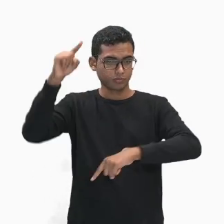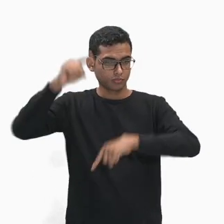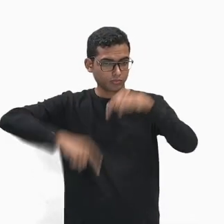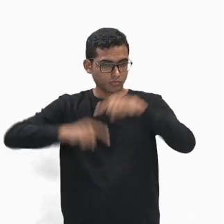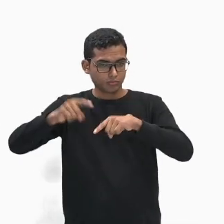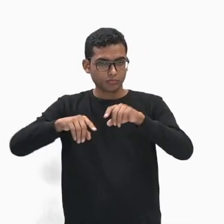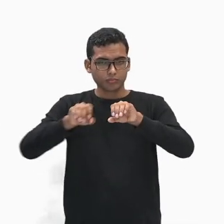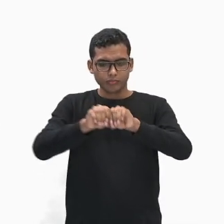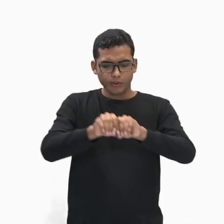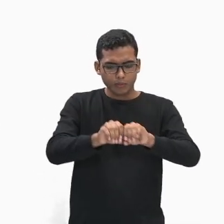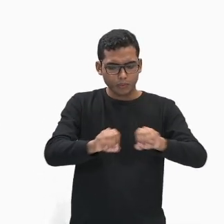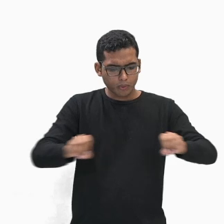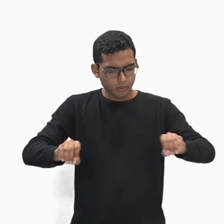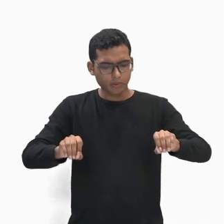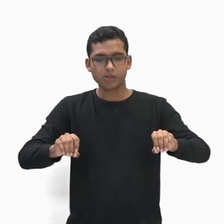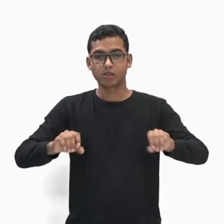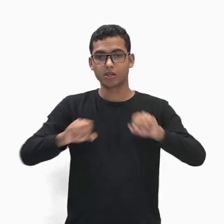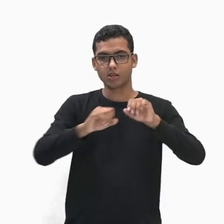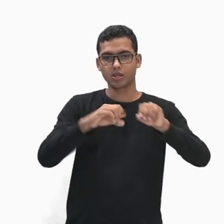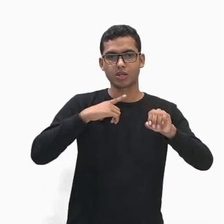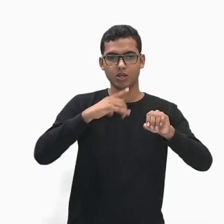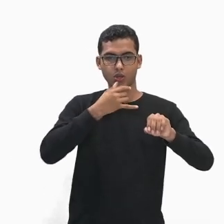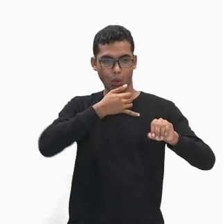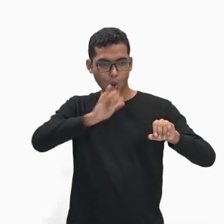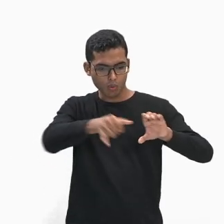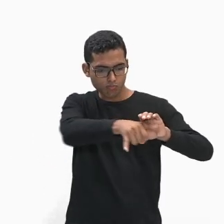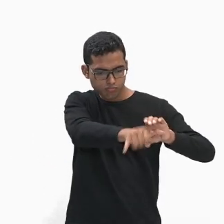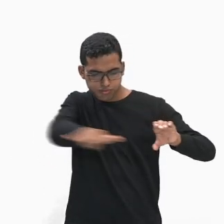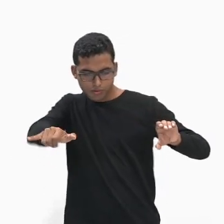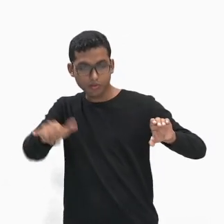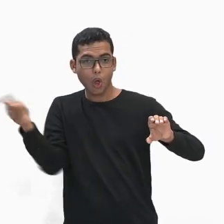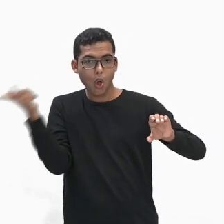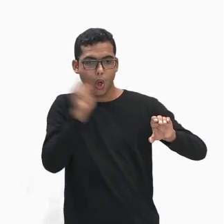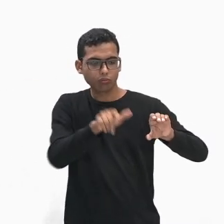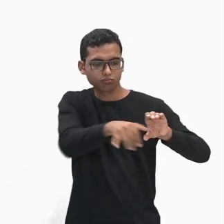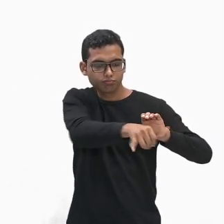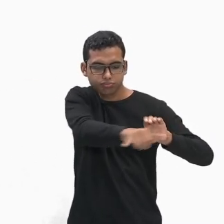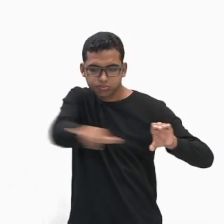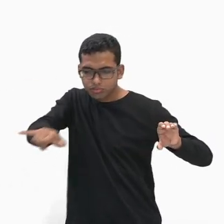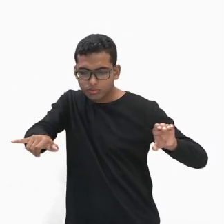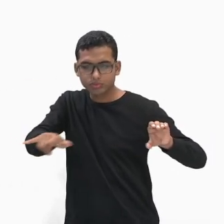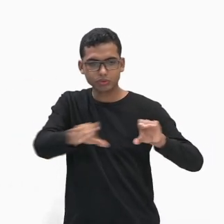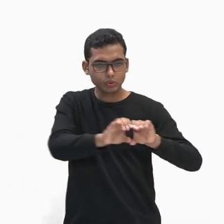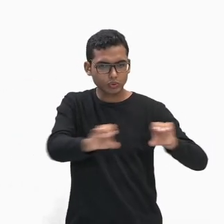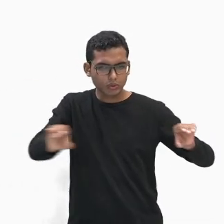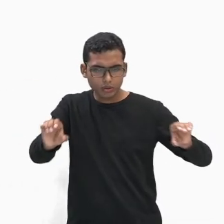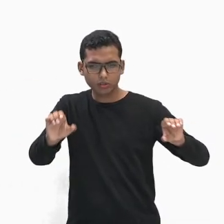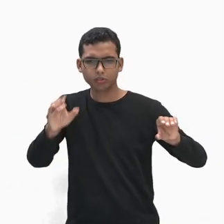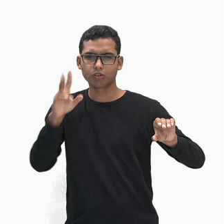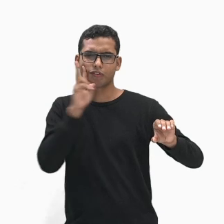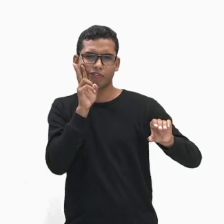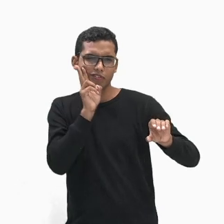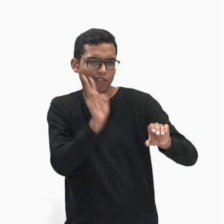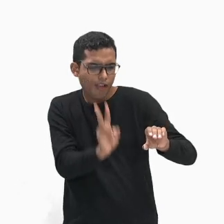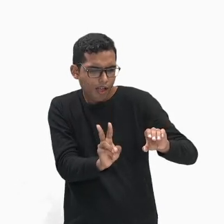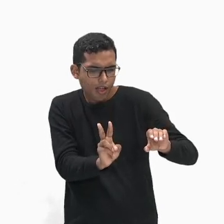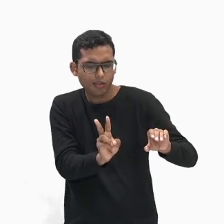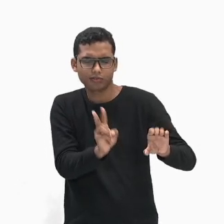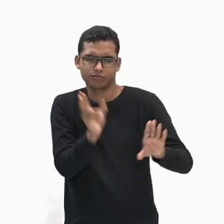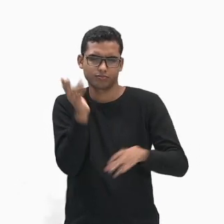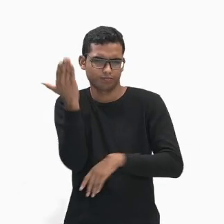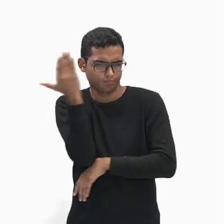fácil movimento de cargas elétricas. Claro que nós não enxergamos o que